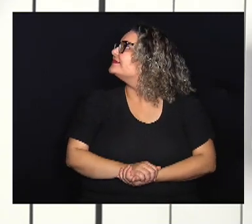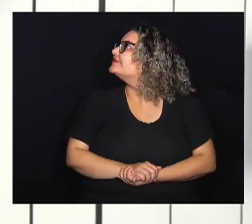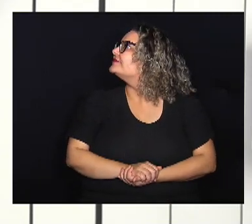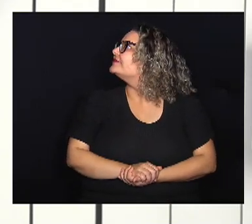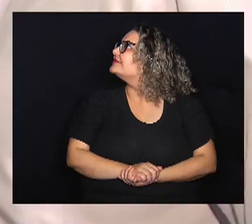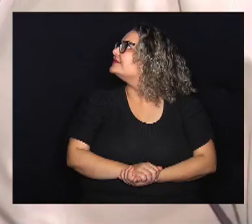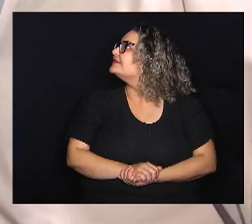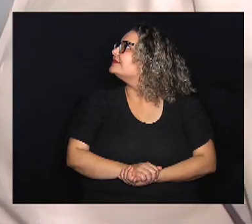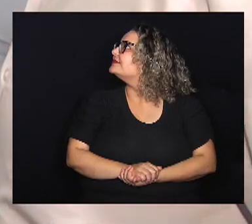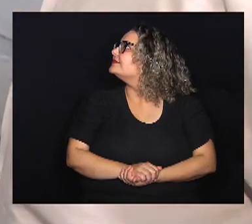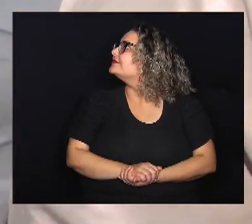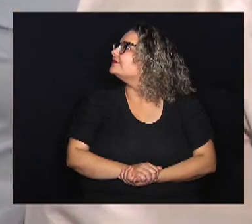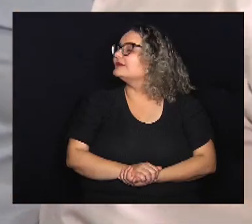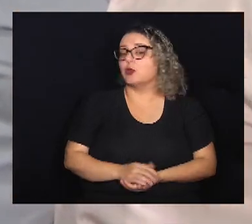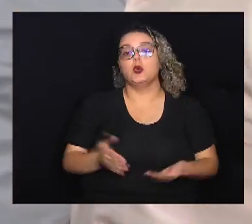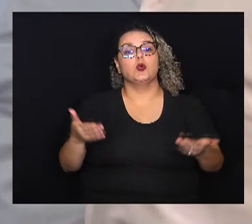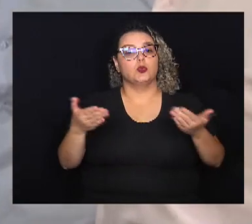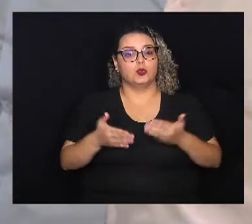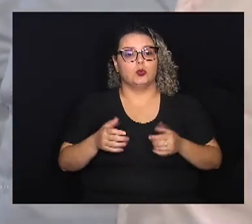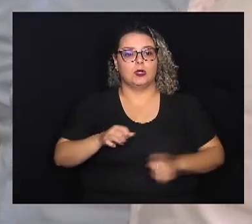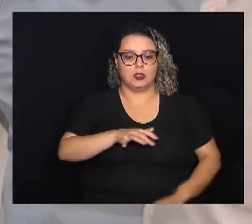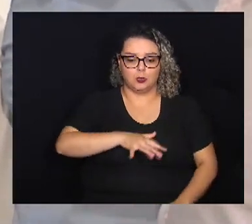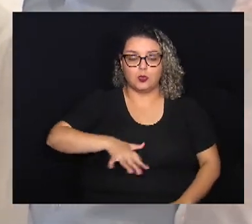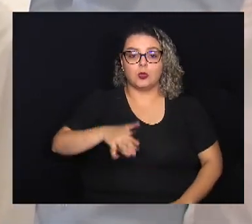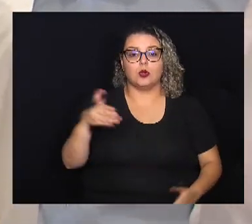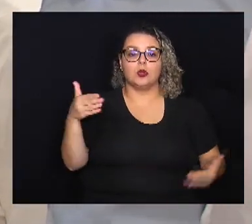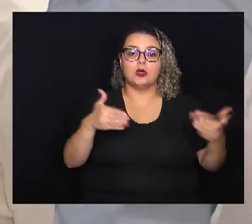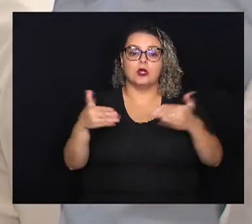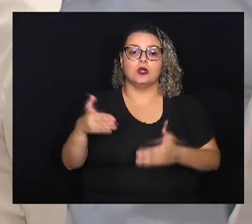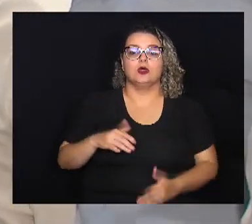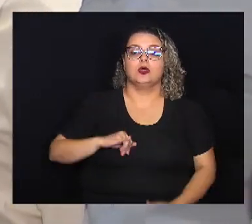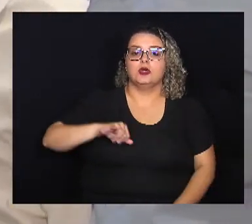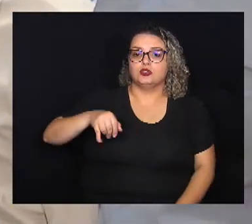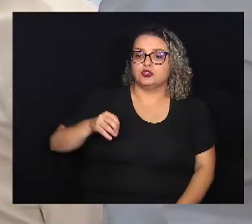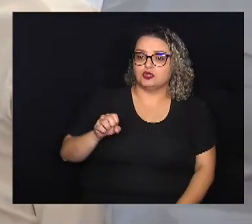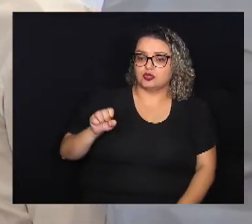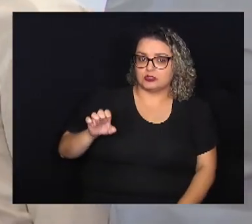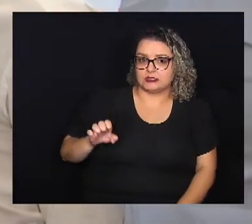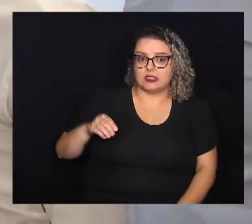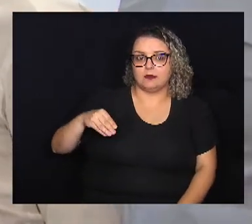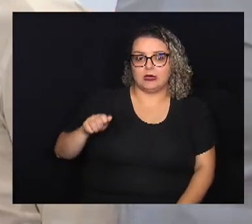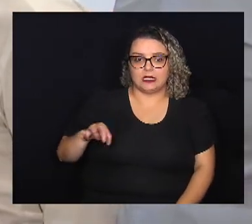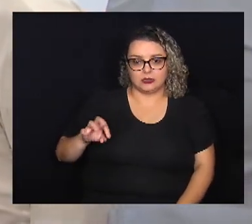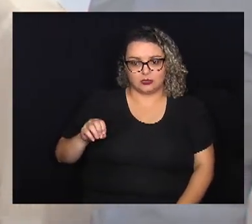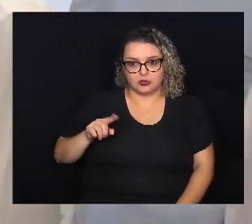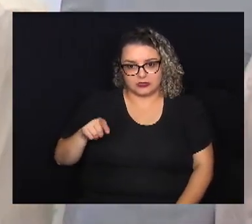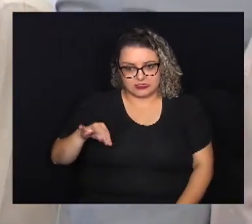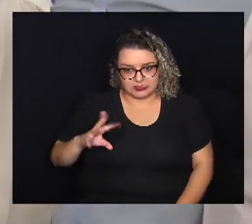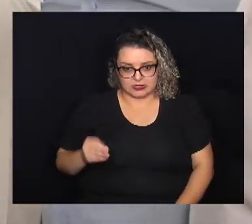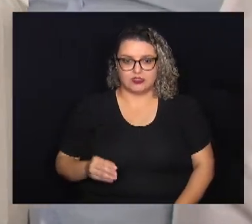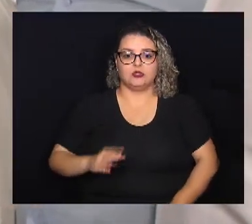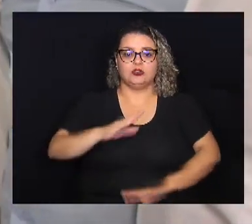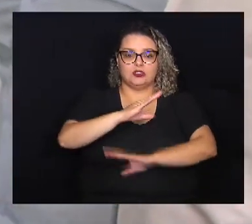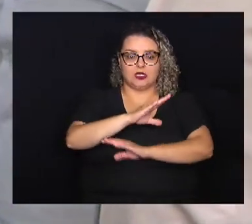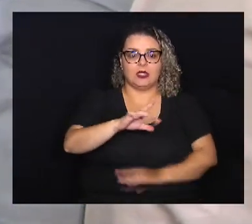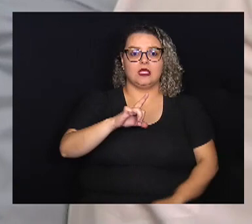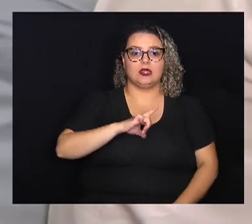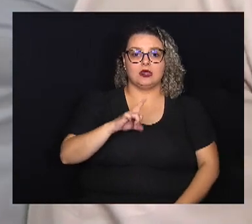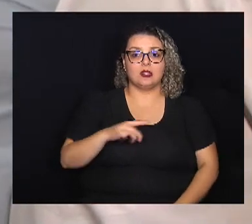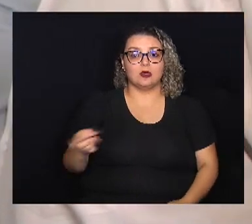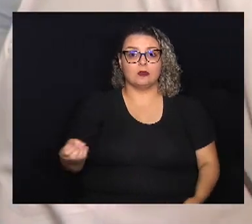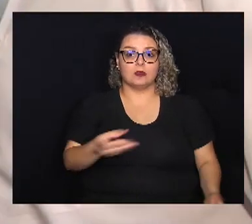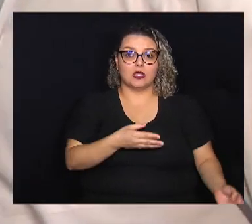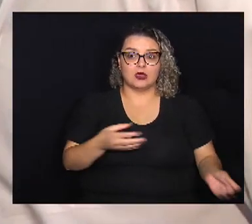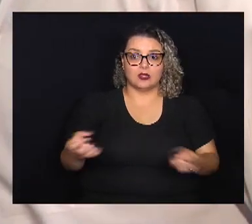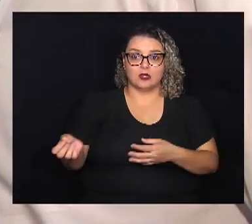A partir de agora, o saguão do plenário José Maria Matosinho da Câmara Municipal de Campinas conta com uma novidade.